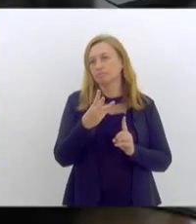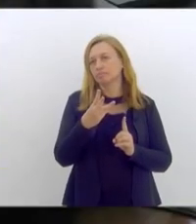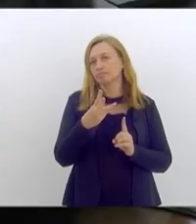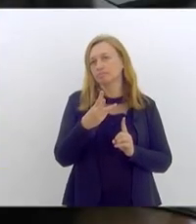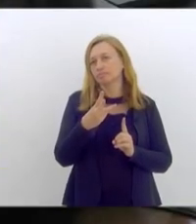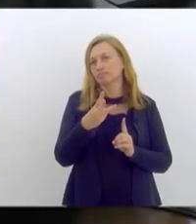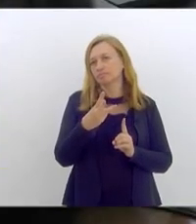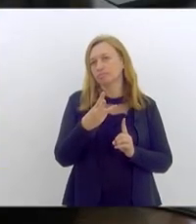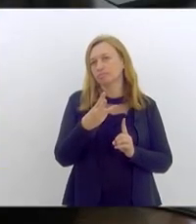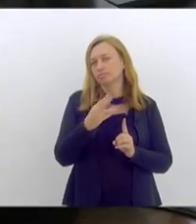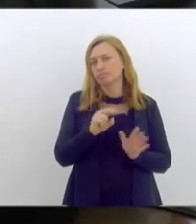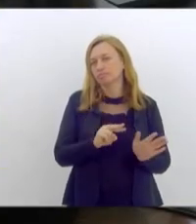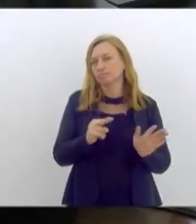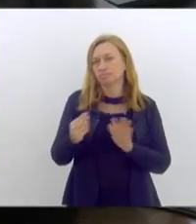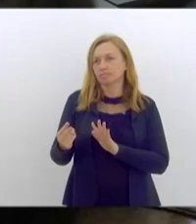que a senhora acha